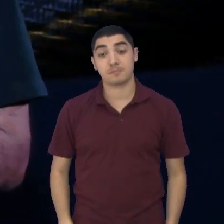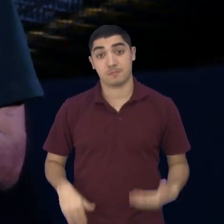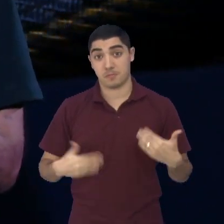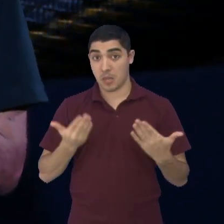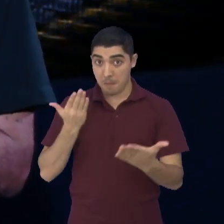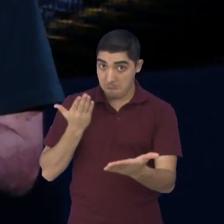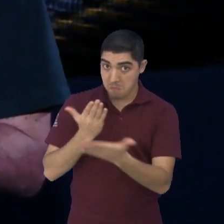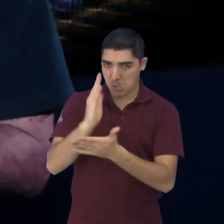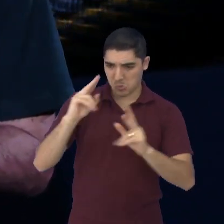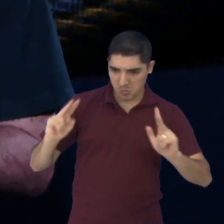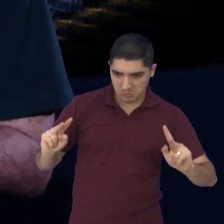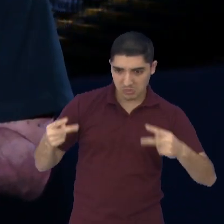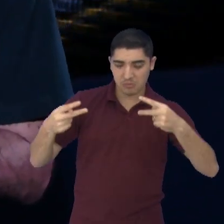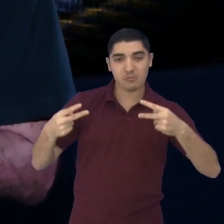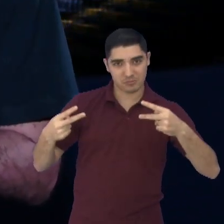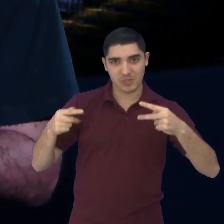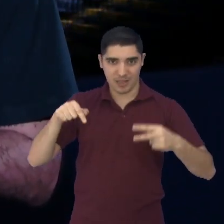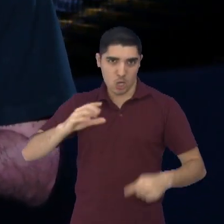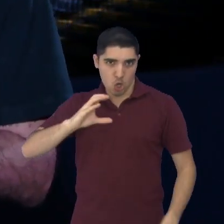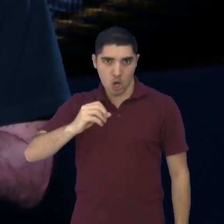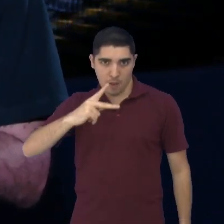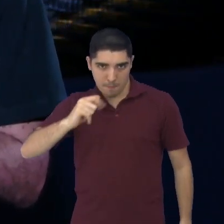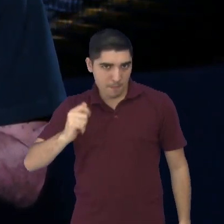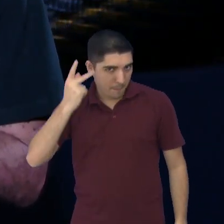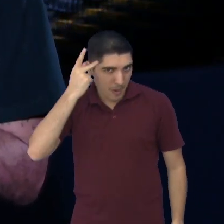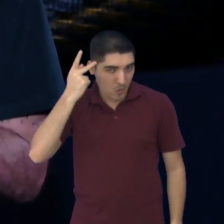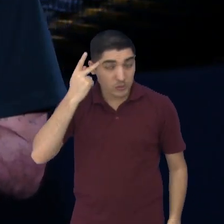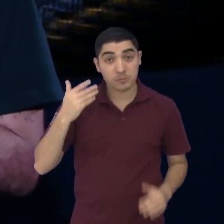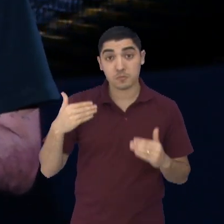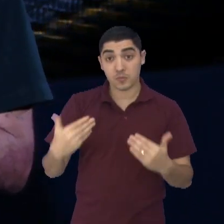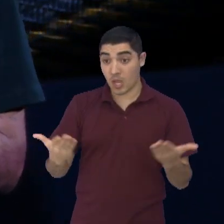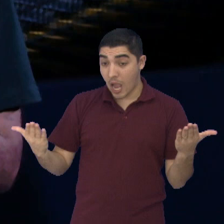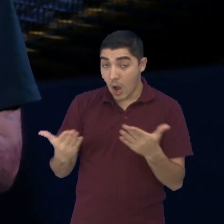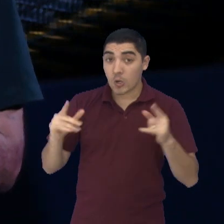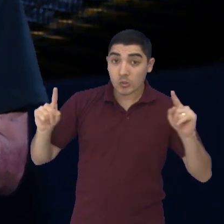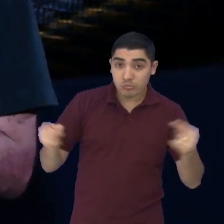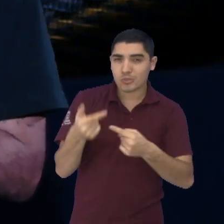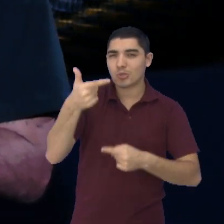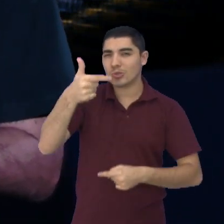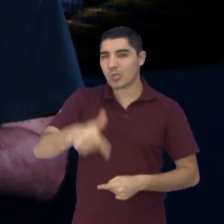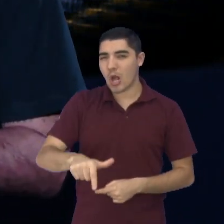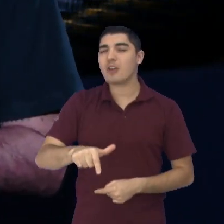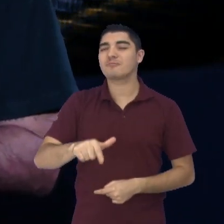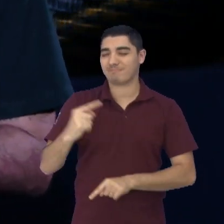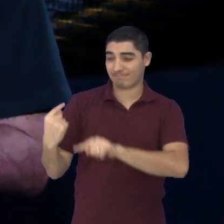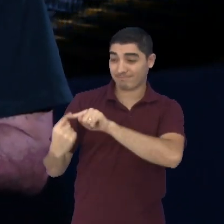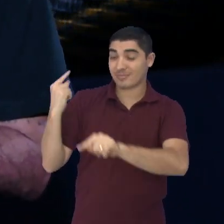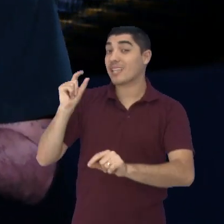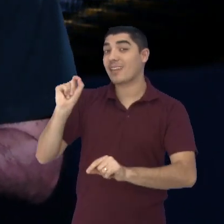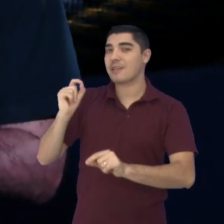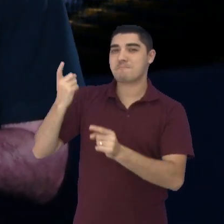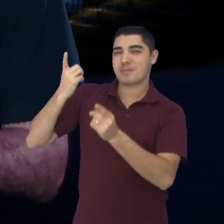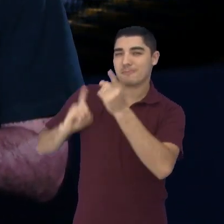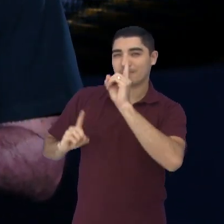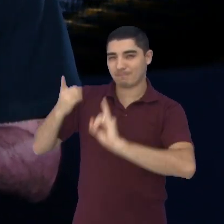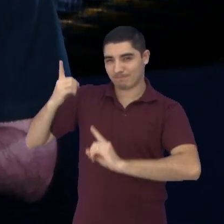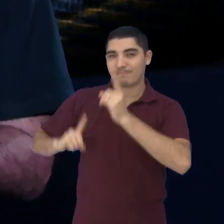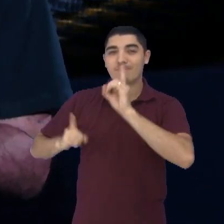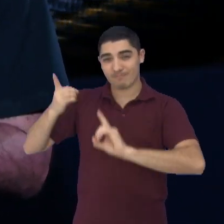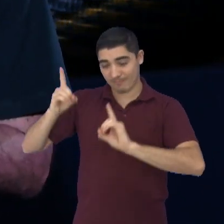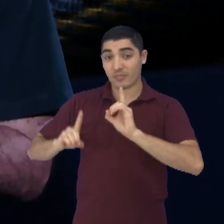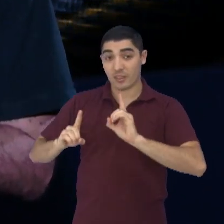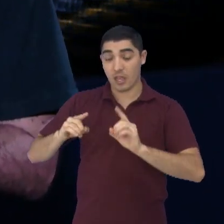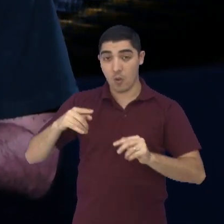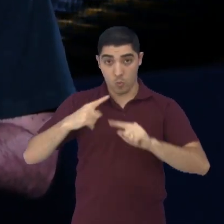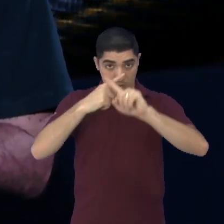as semifinais da Copa Paulista, o São José vai reencontrar um velho conhecido, o Grêmio Prudente. Na Série A3 deste